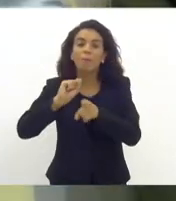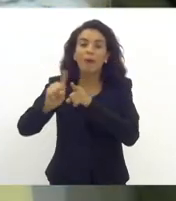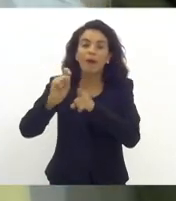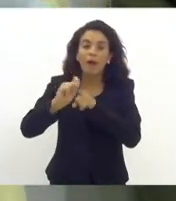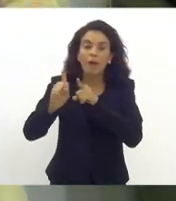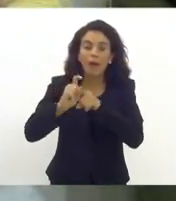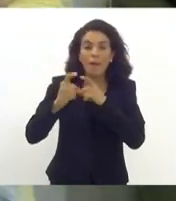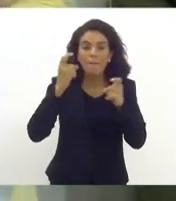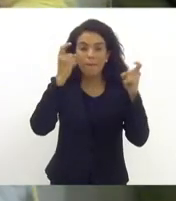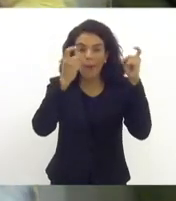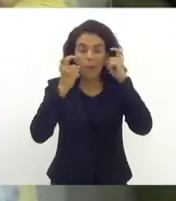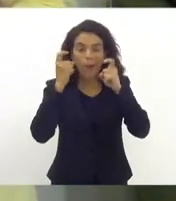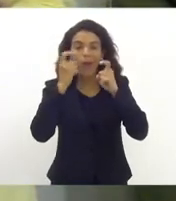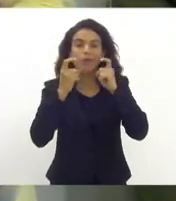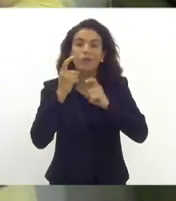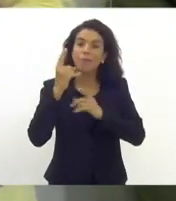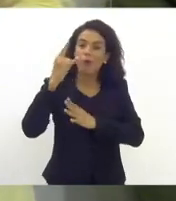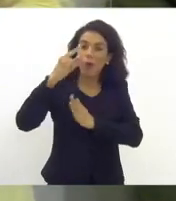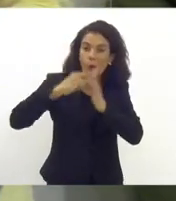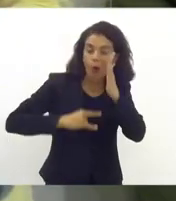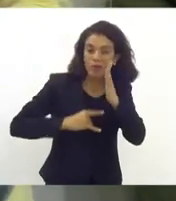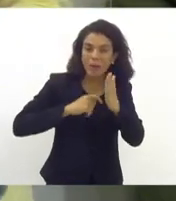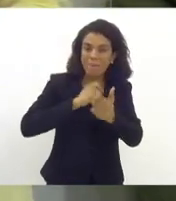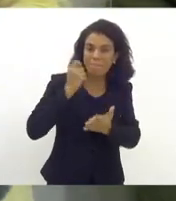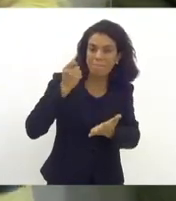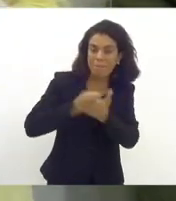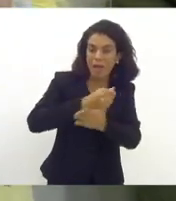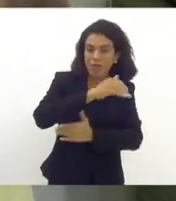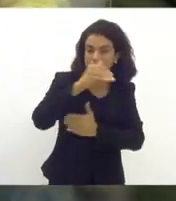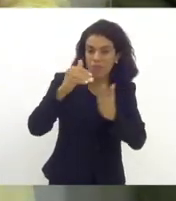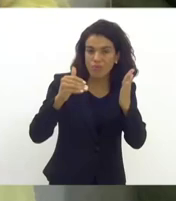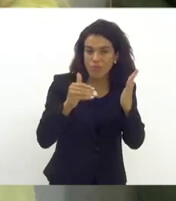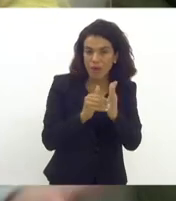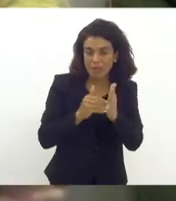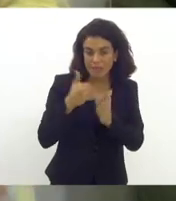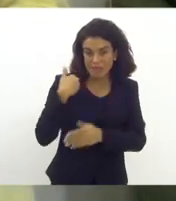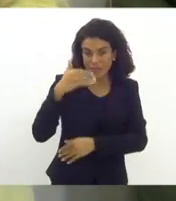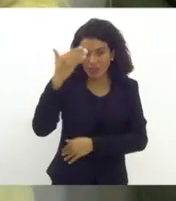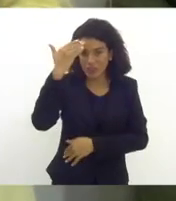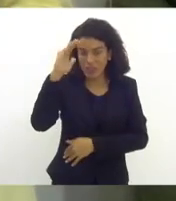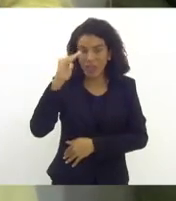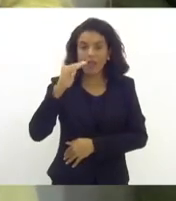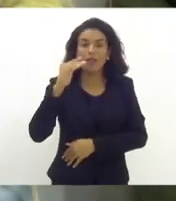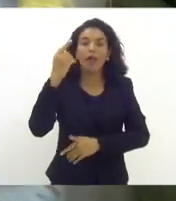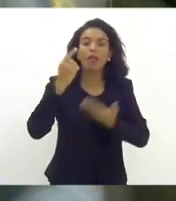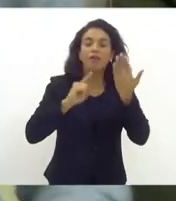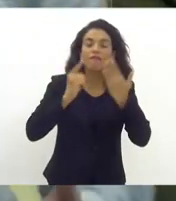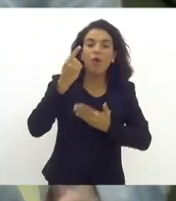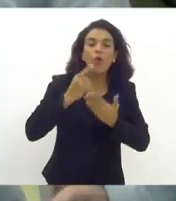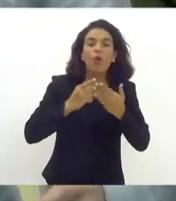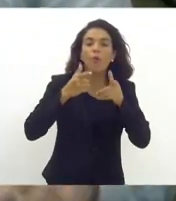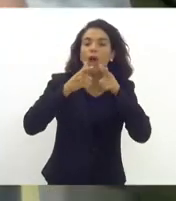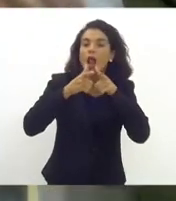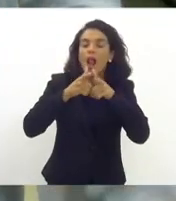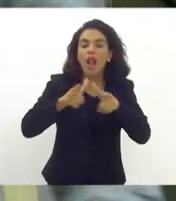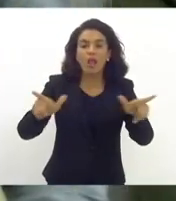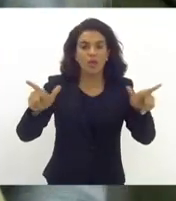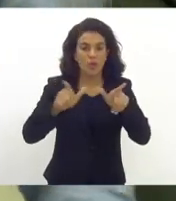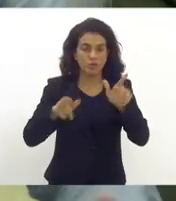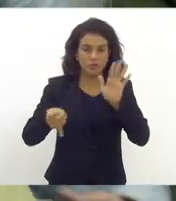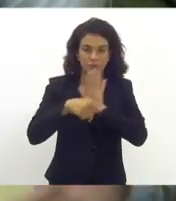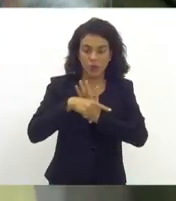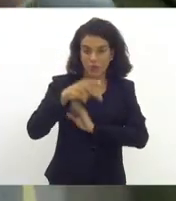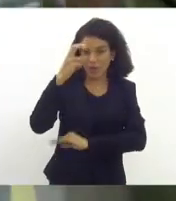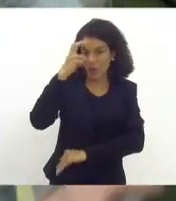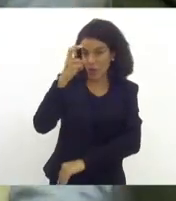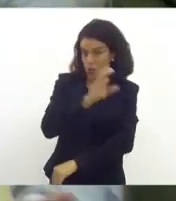tá preocupado com fechar as contas e se a gente não entende o carnaval como uma linguagem da cultura não só como um evento é muito mais difícil